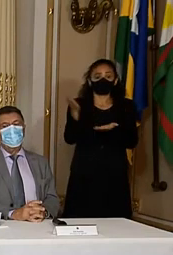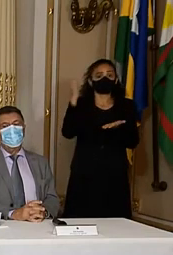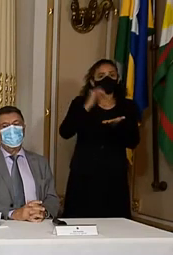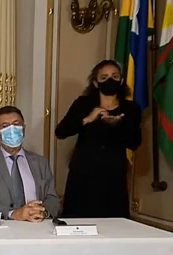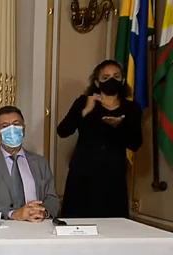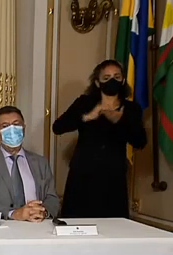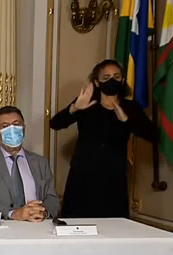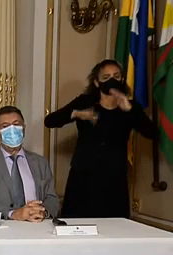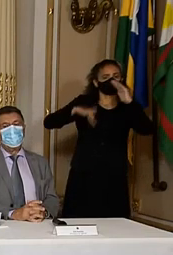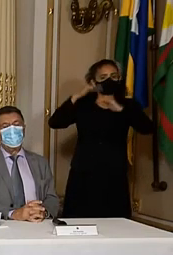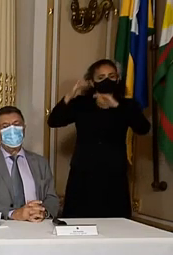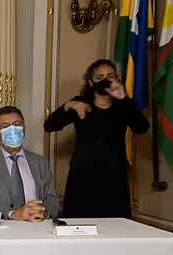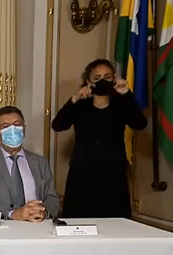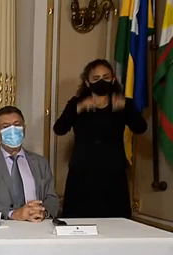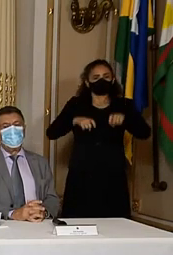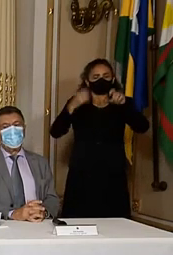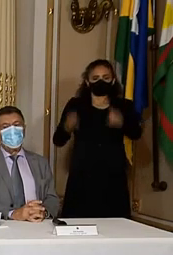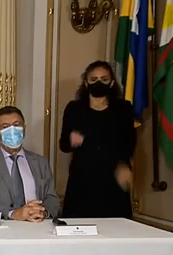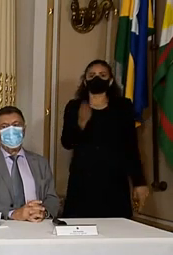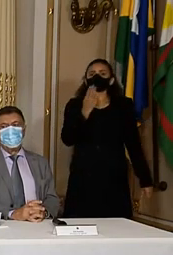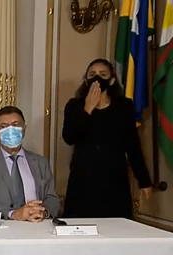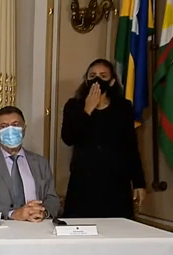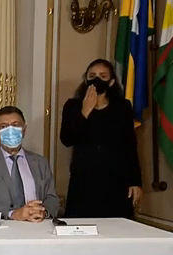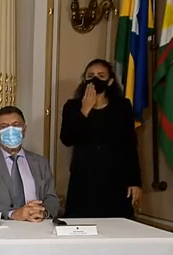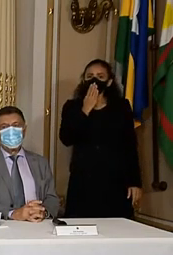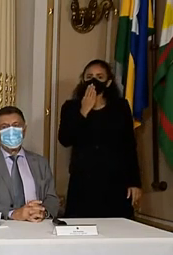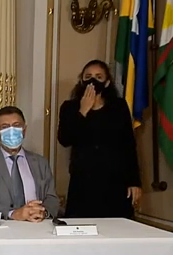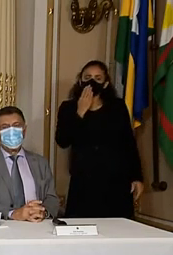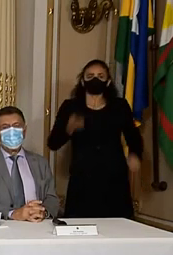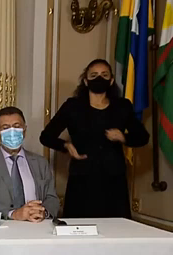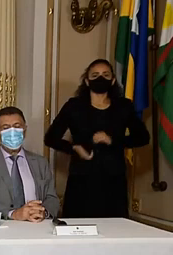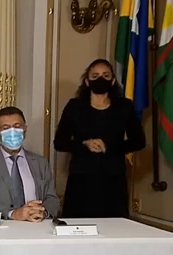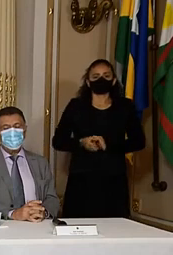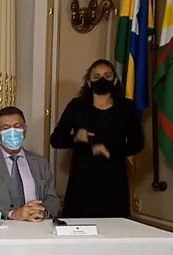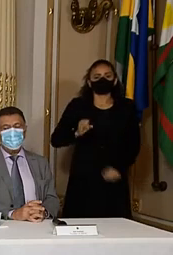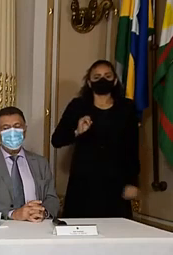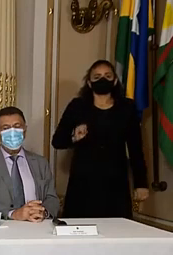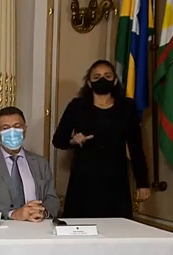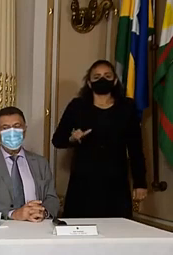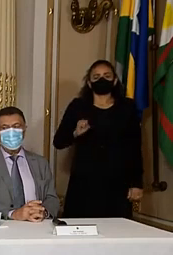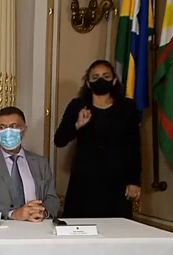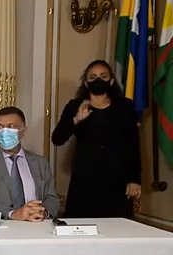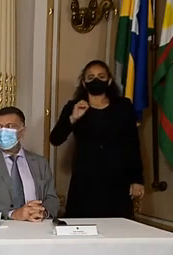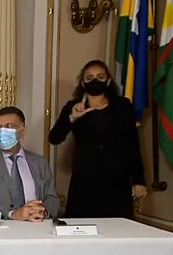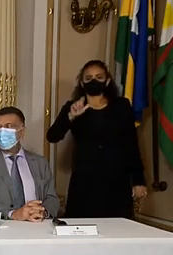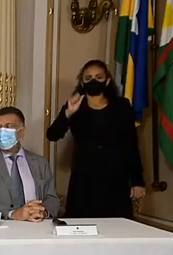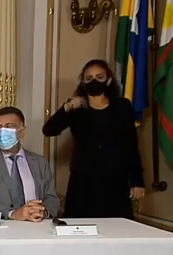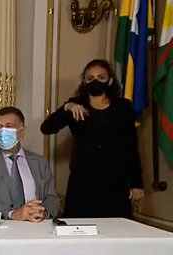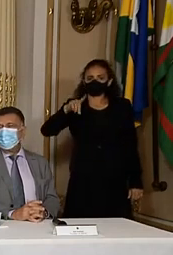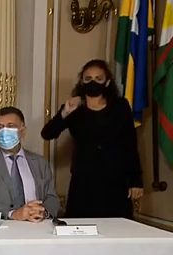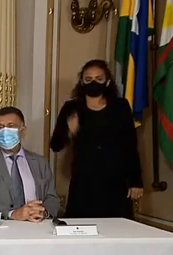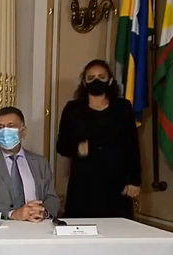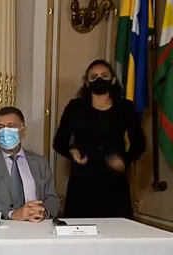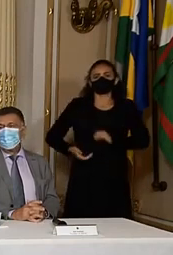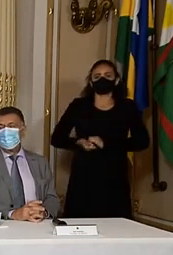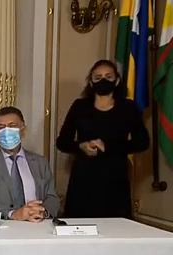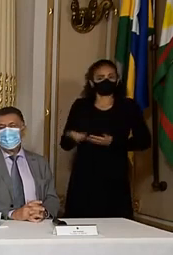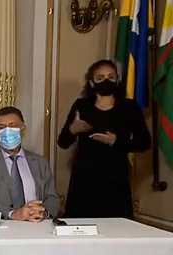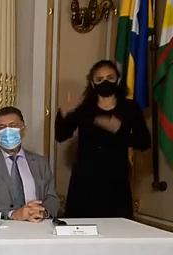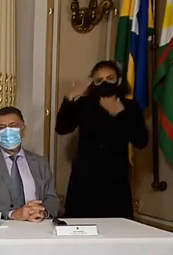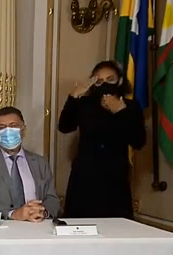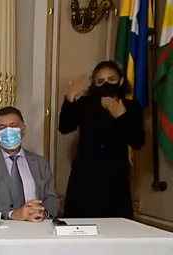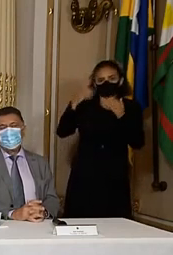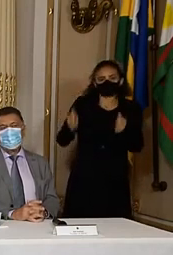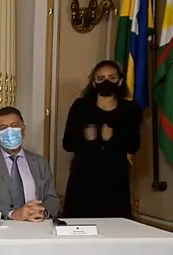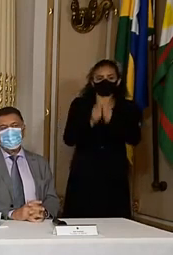secretário de Desenvolvimento Agrário de Buíque da secretária desculpem Iolanda Maria queria também cumprimentar o